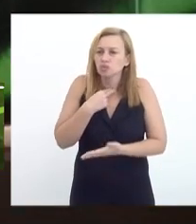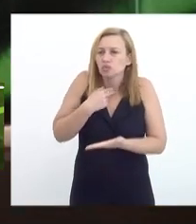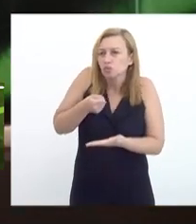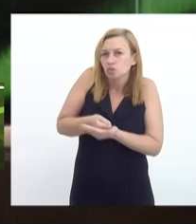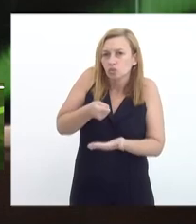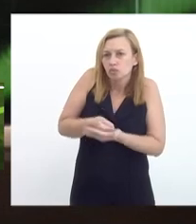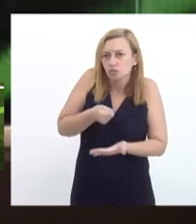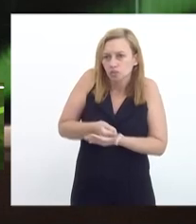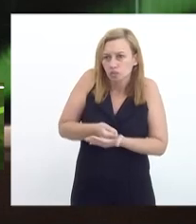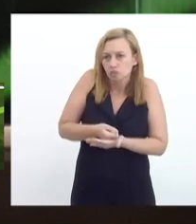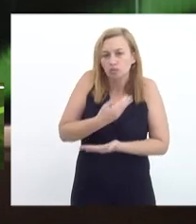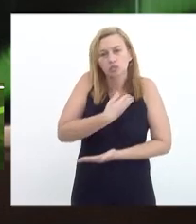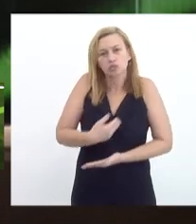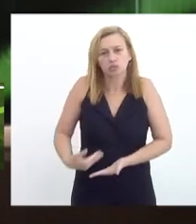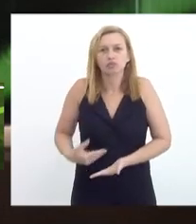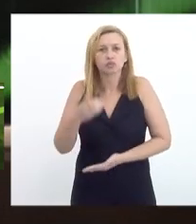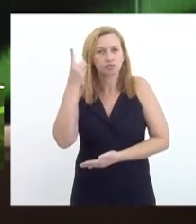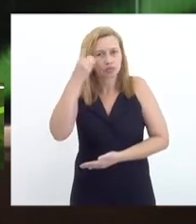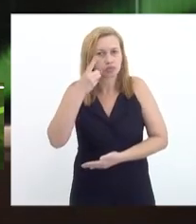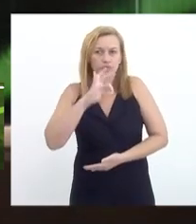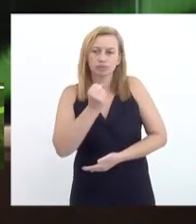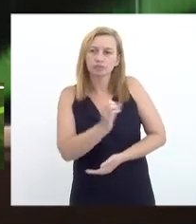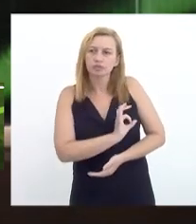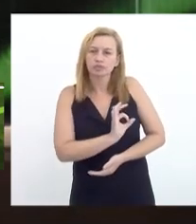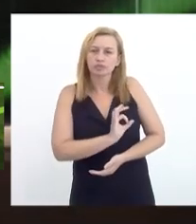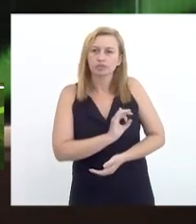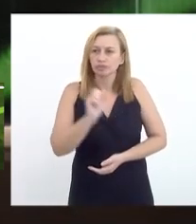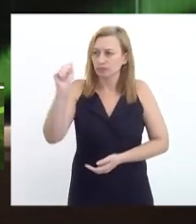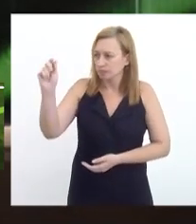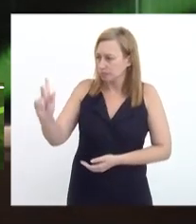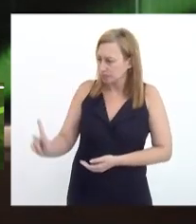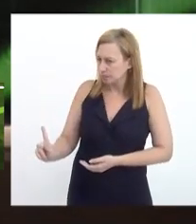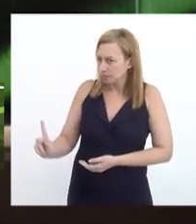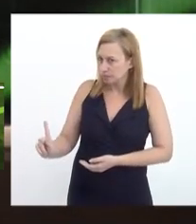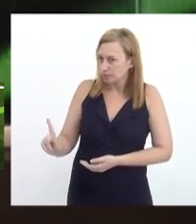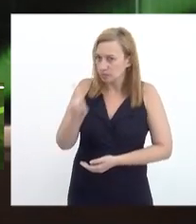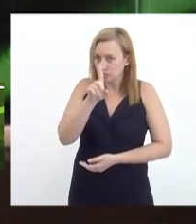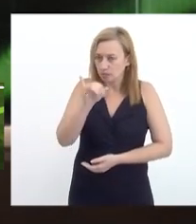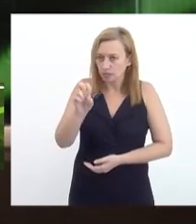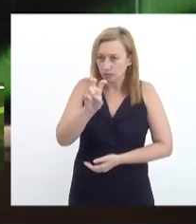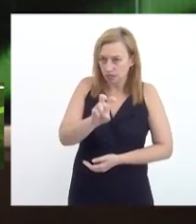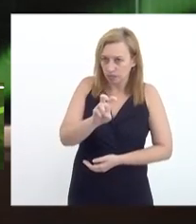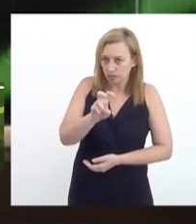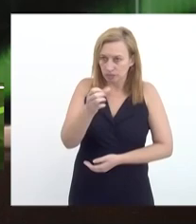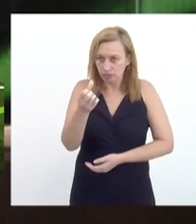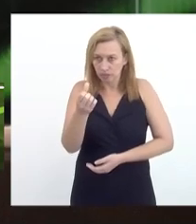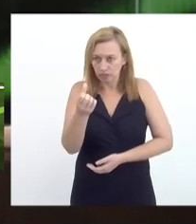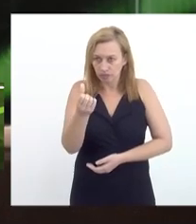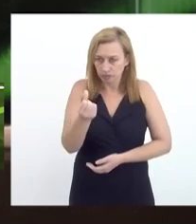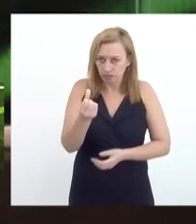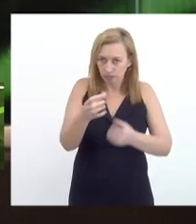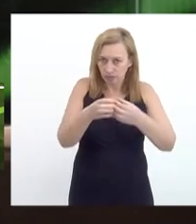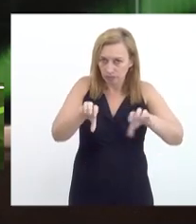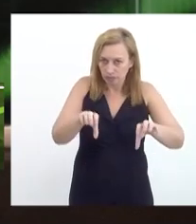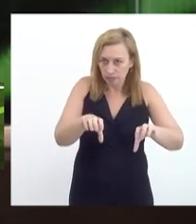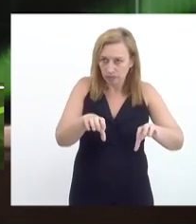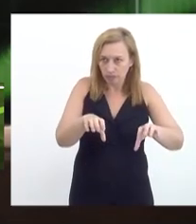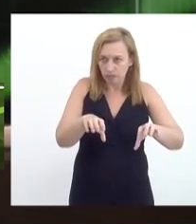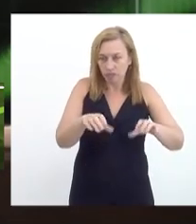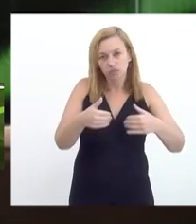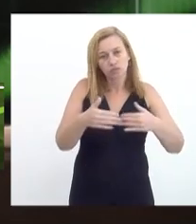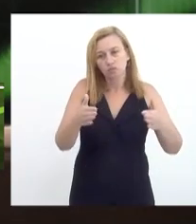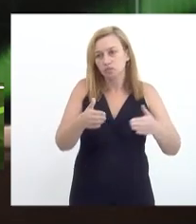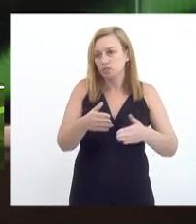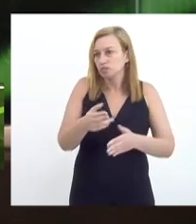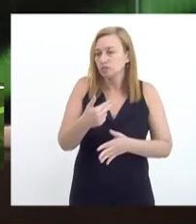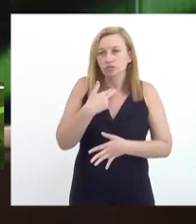governo Todo respeito Deputado Amado O sujeito aposentou No dia 5 E no dia 6 O governo abre o concurso O governo